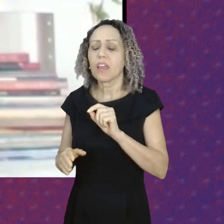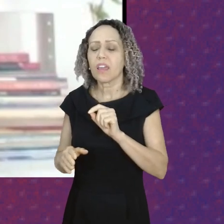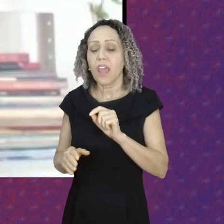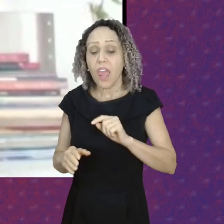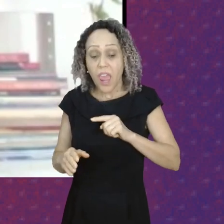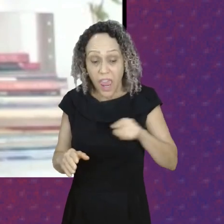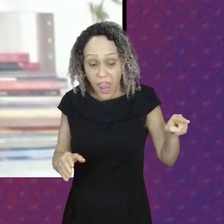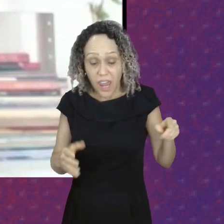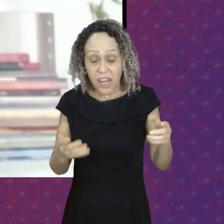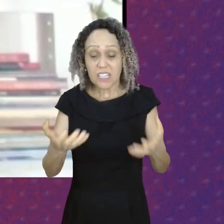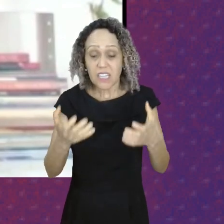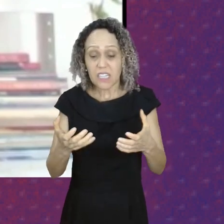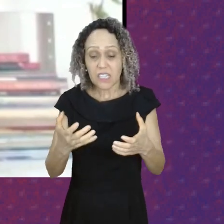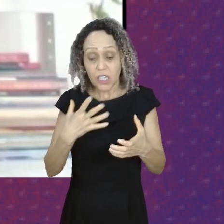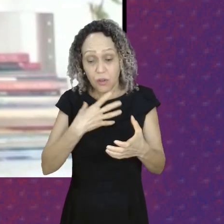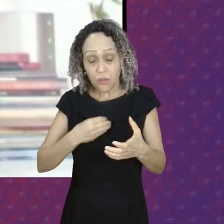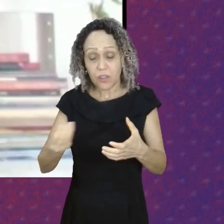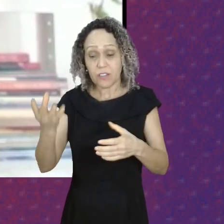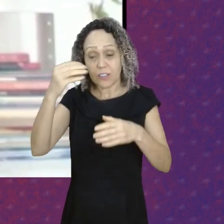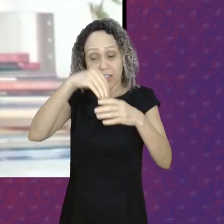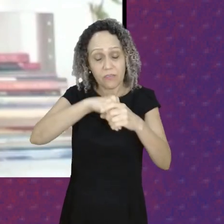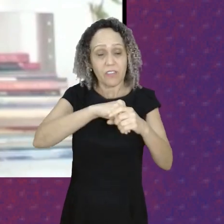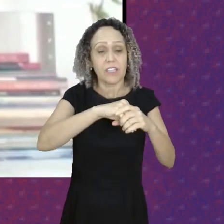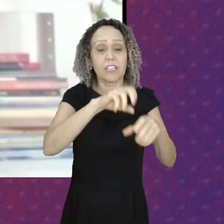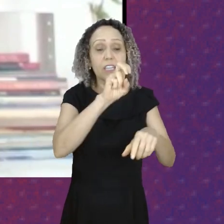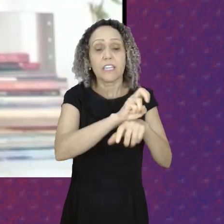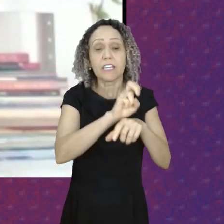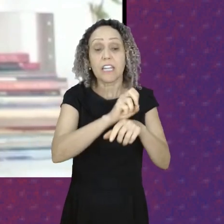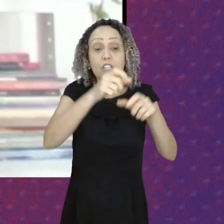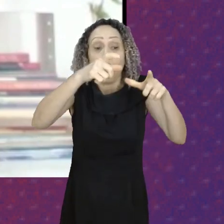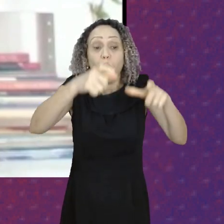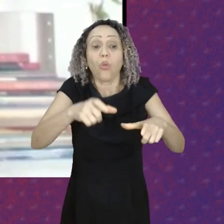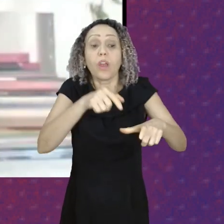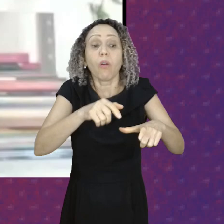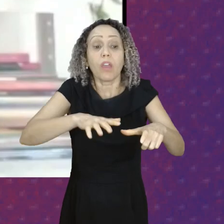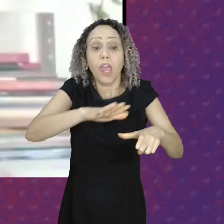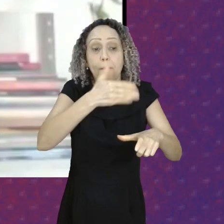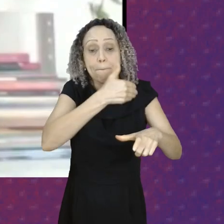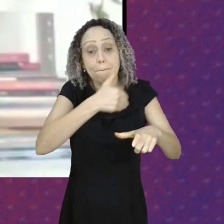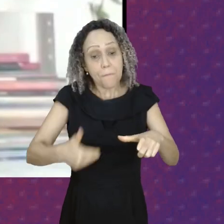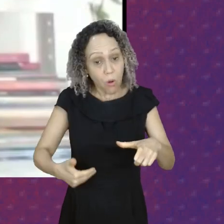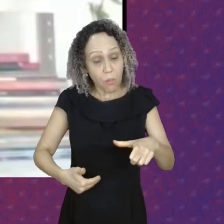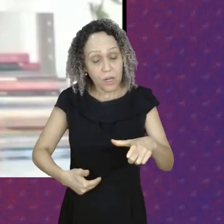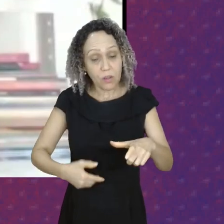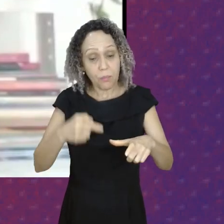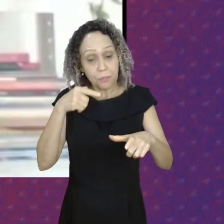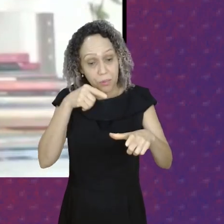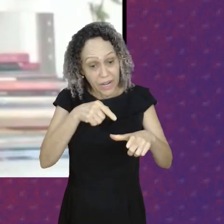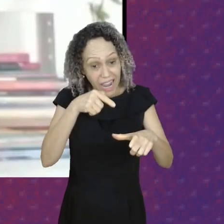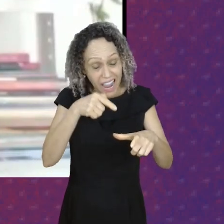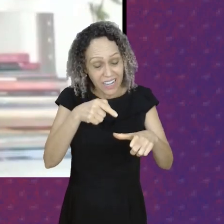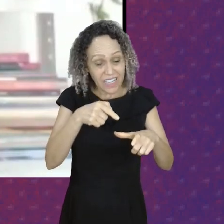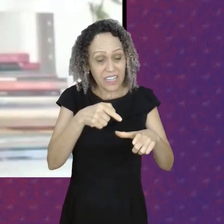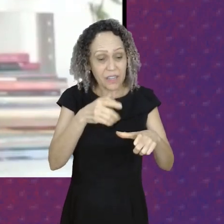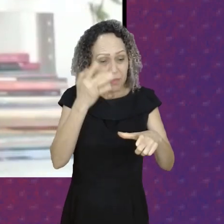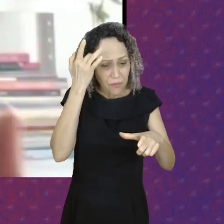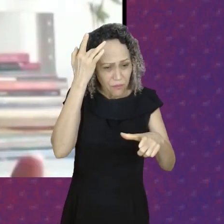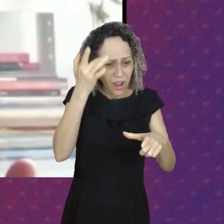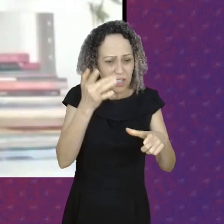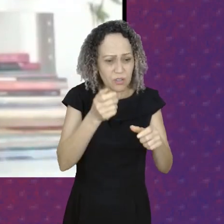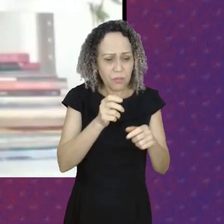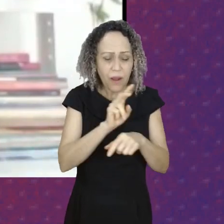em espaços públicos. Isso é muito importante, porque demonstra também